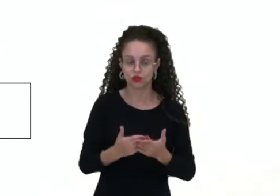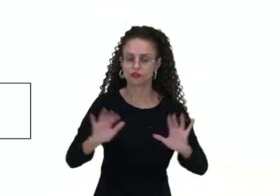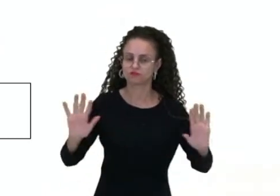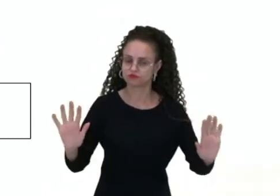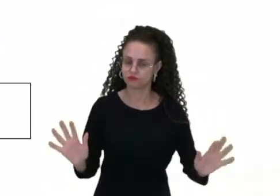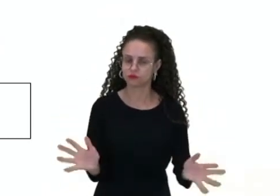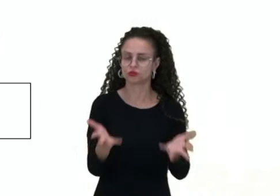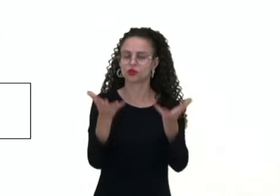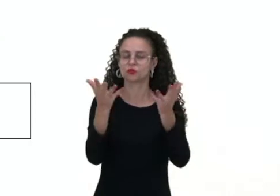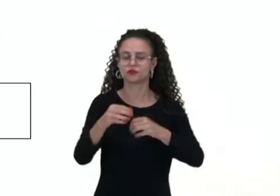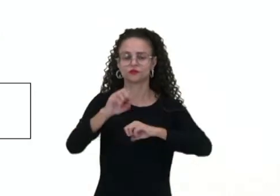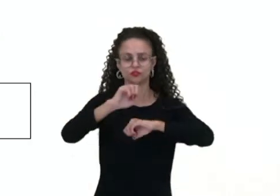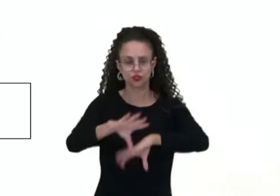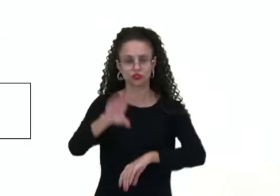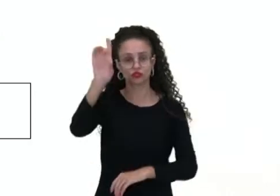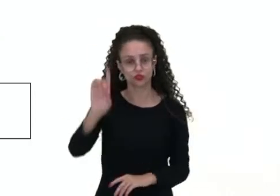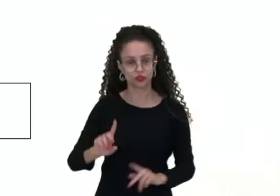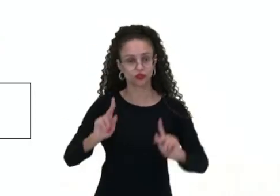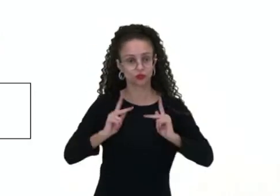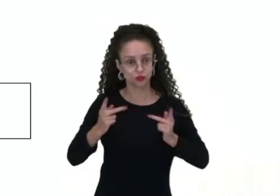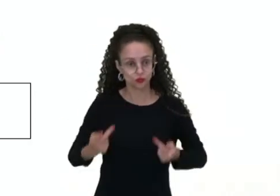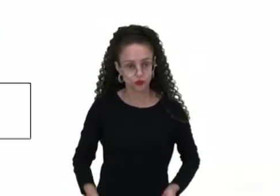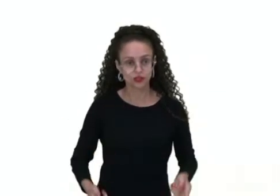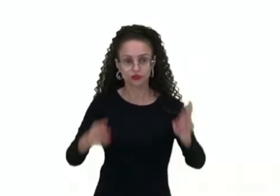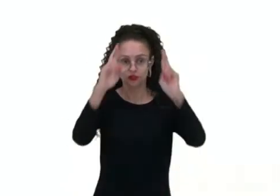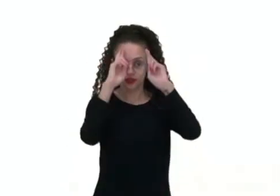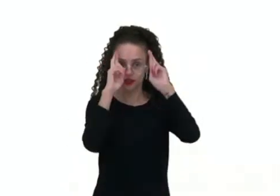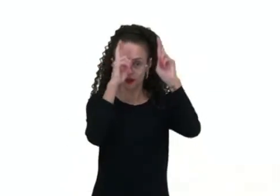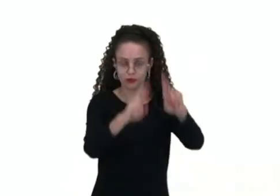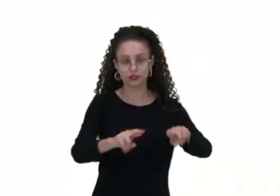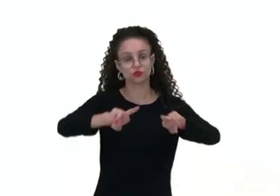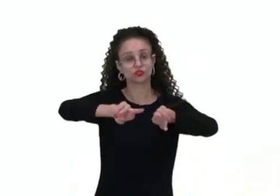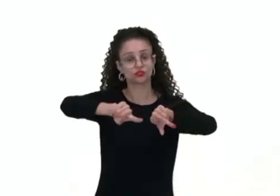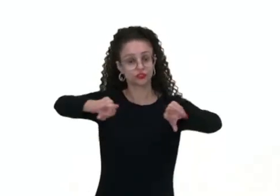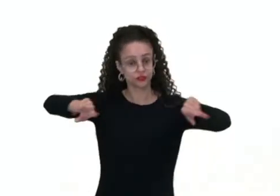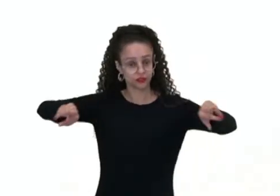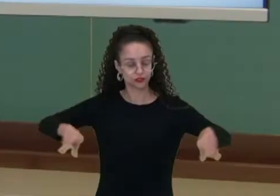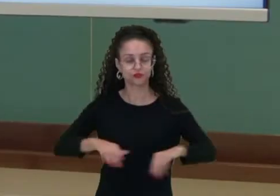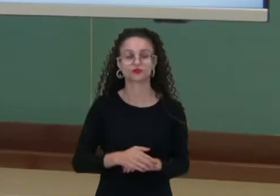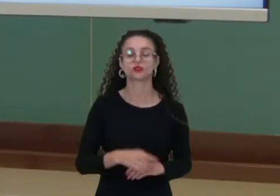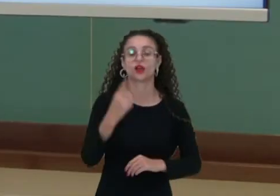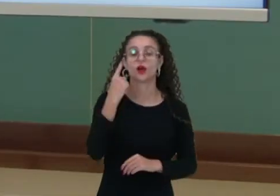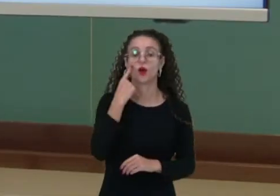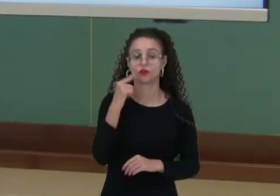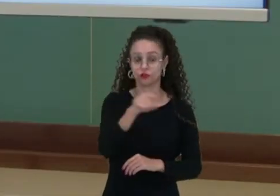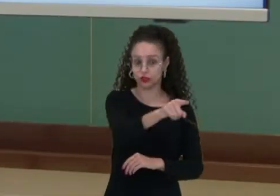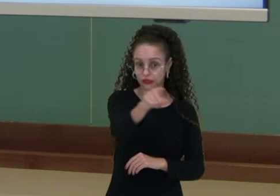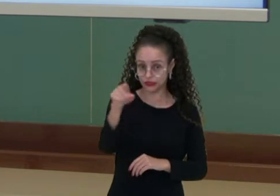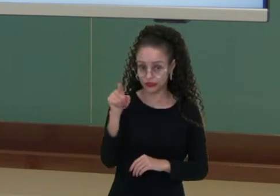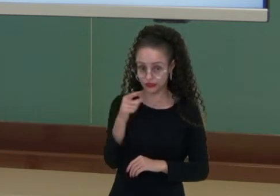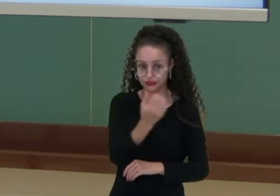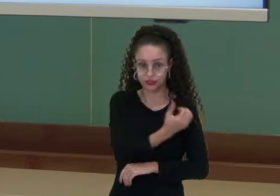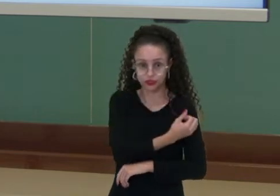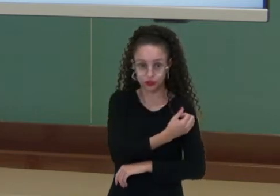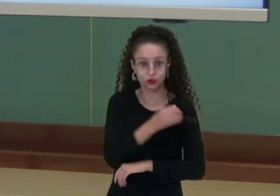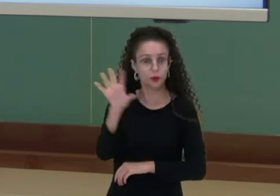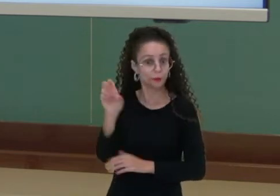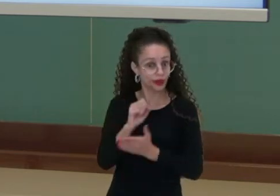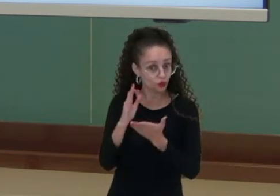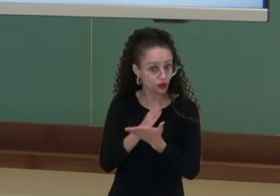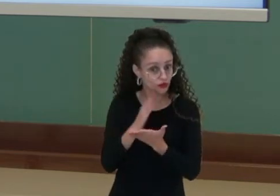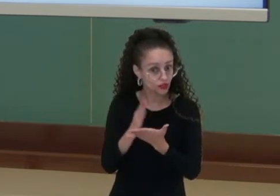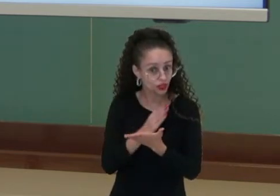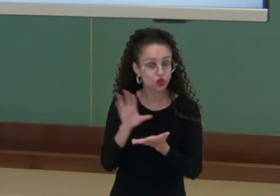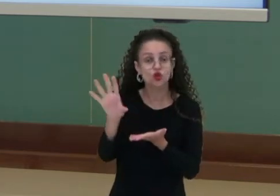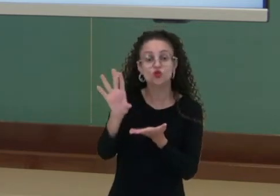educação em direitos humanos e o respeito às diversidades. Agora com vocês, galerinha do 6º ano. Pegue o caderno em mãos,